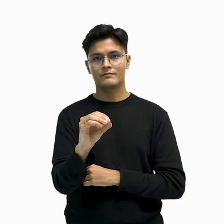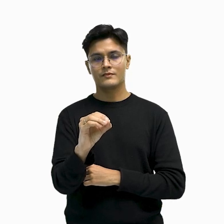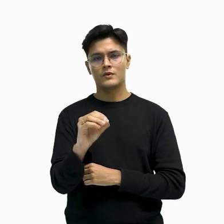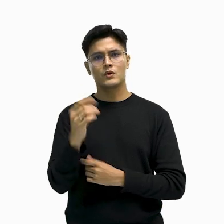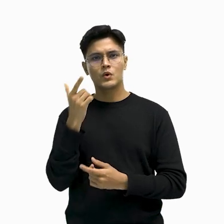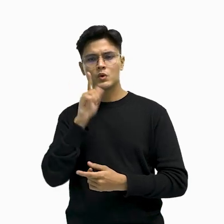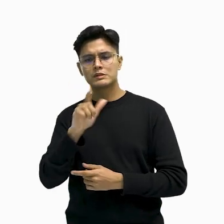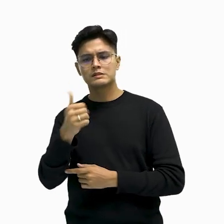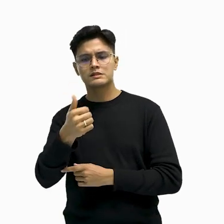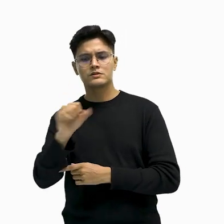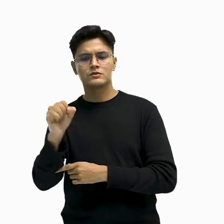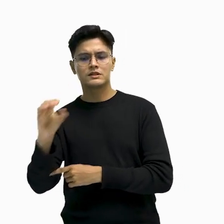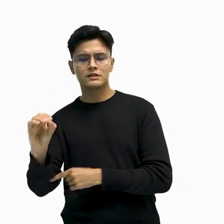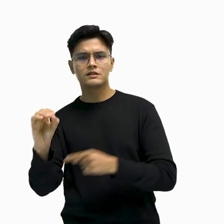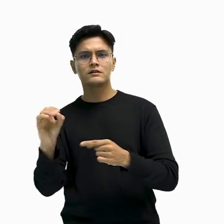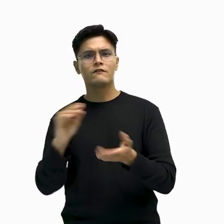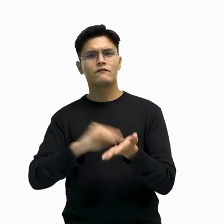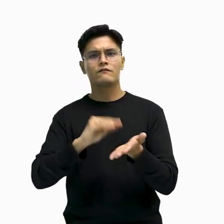aqui, quanto que falta?